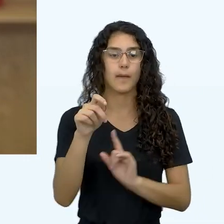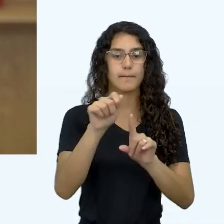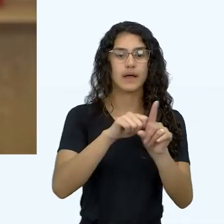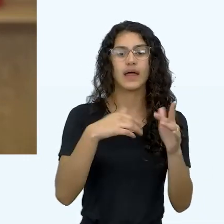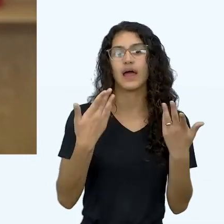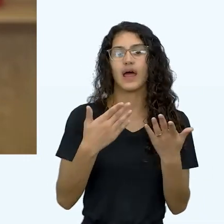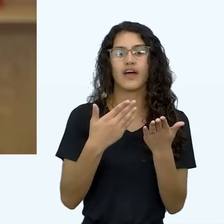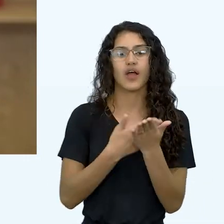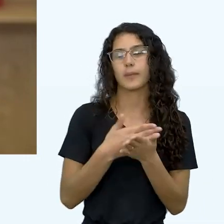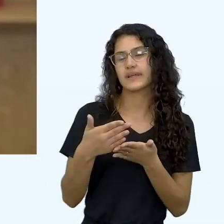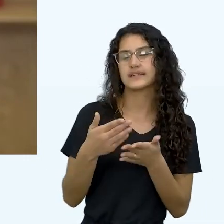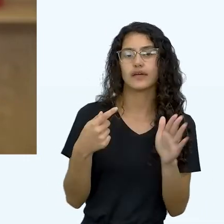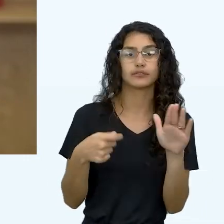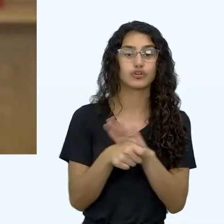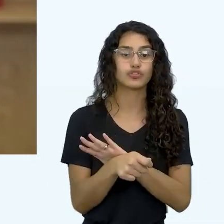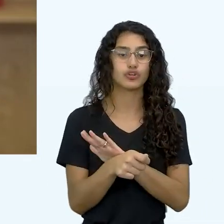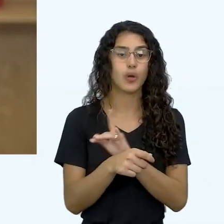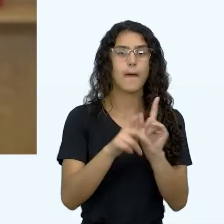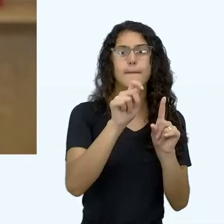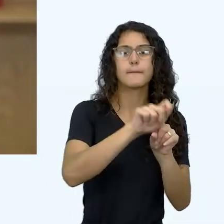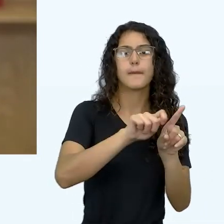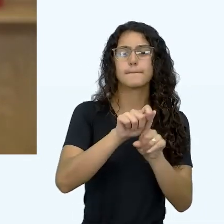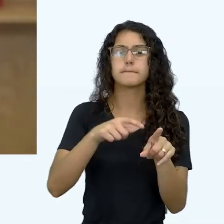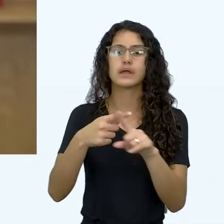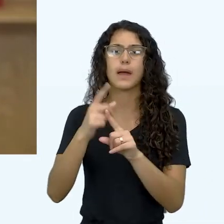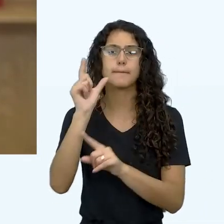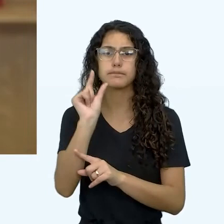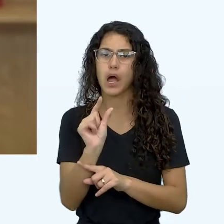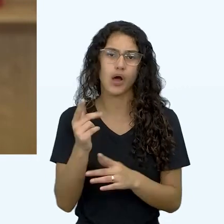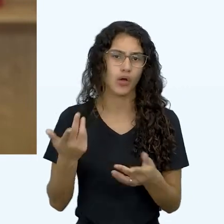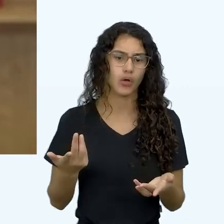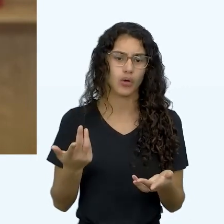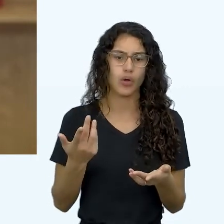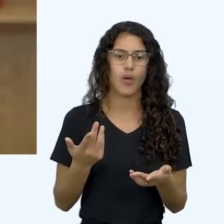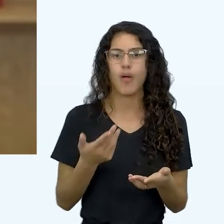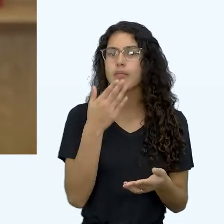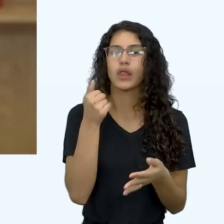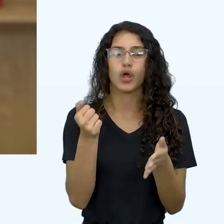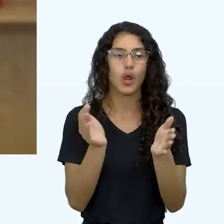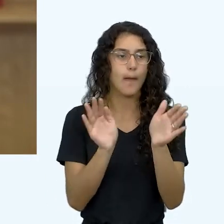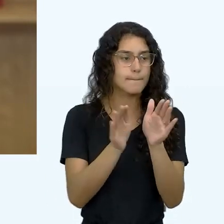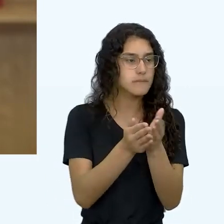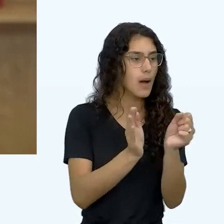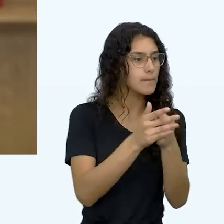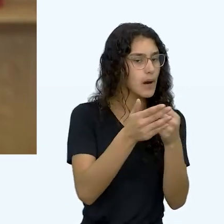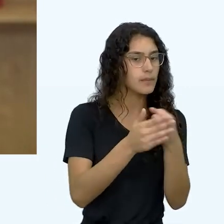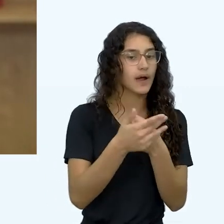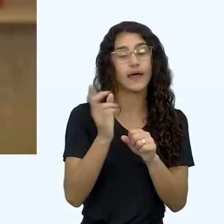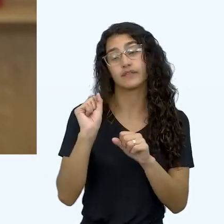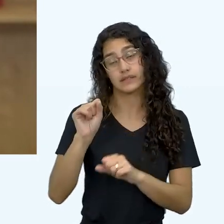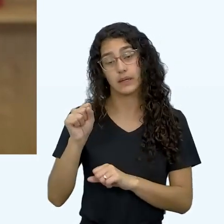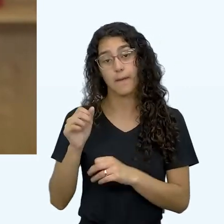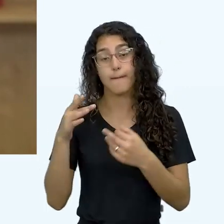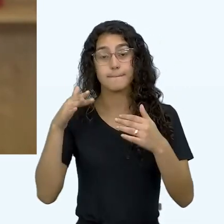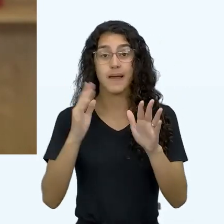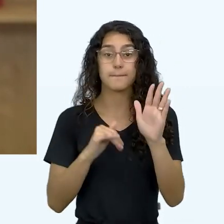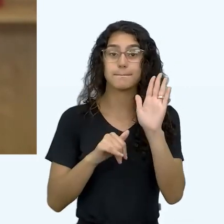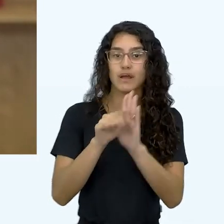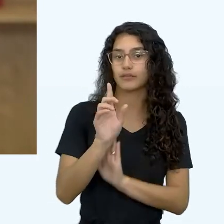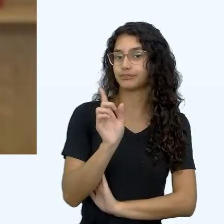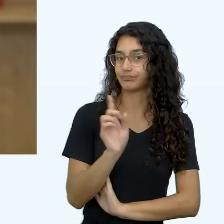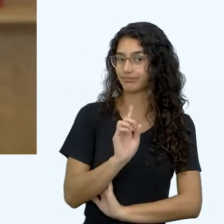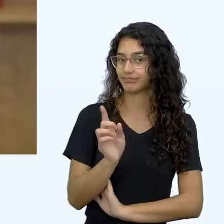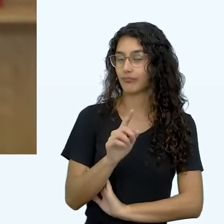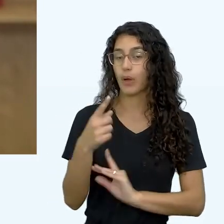que eu não vou começar a investir mensalmente porque é muito pouquinho, melhor ir juntando. Às vezes faz sentido, mas na maioria das vezes